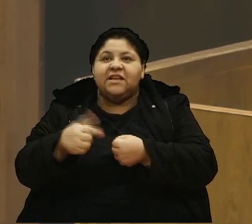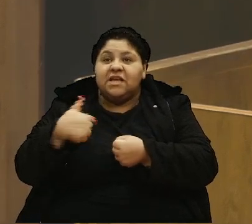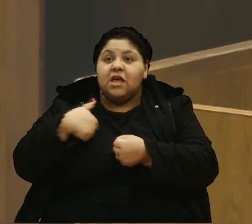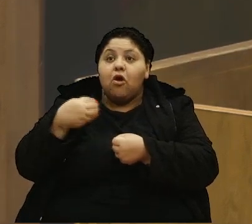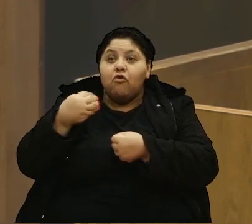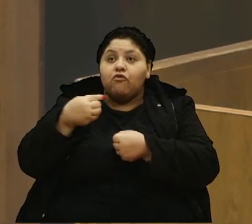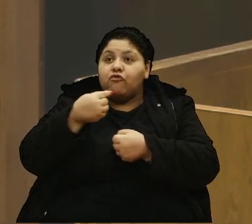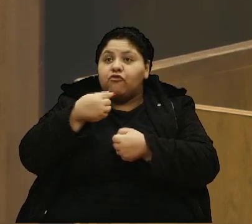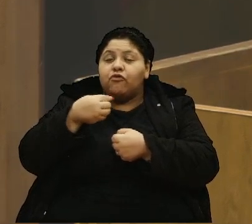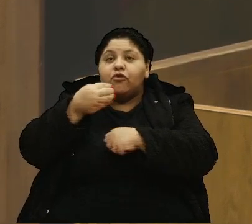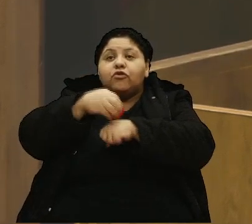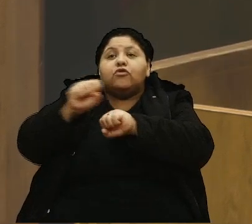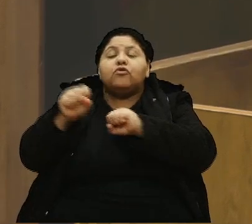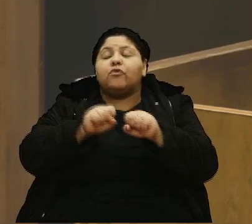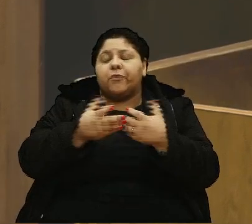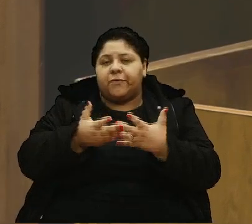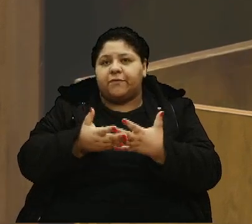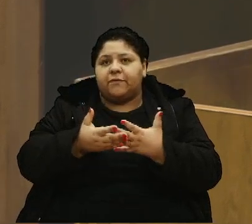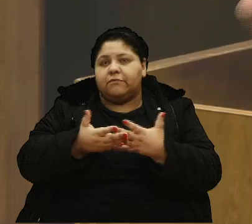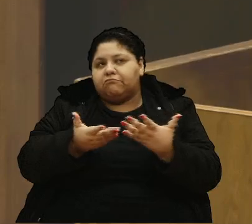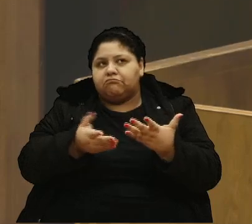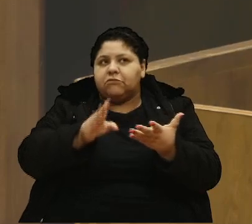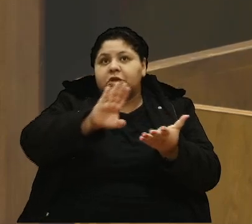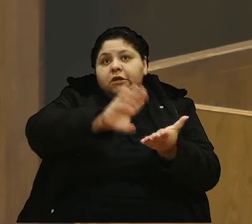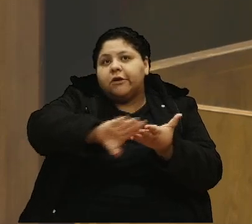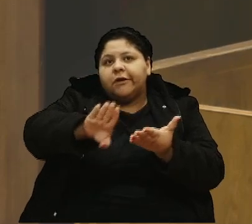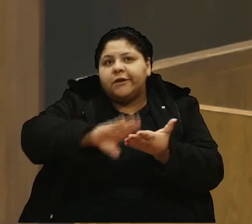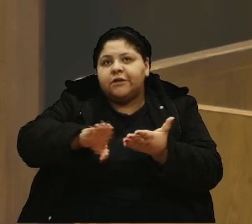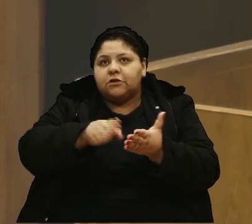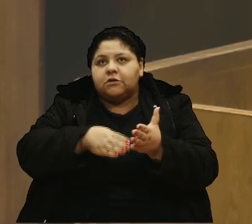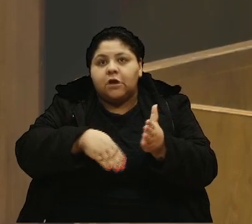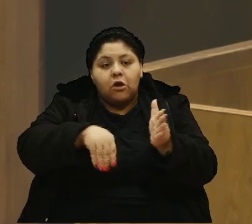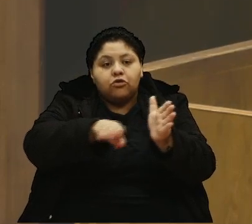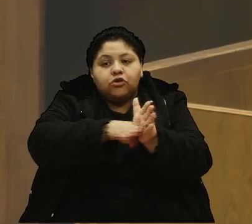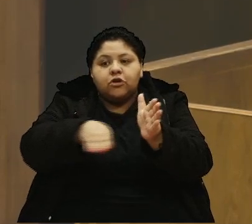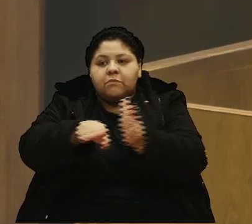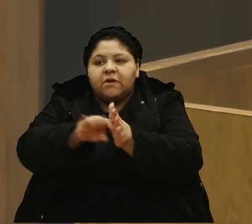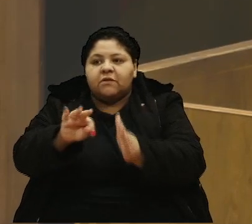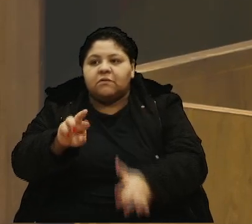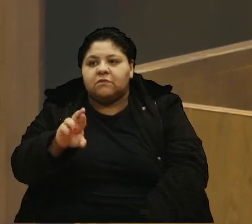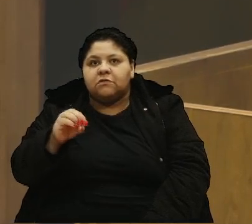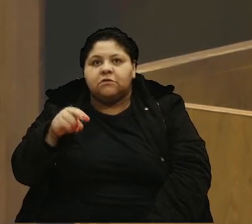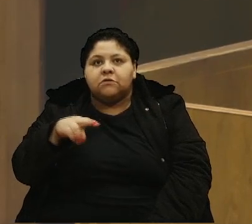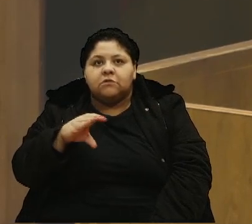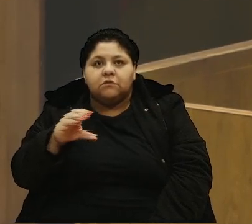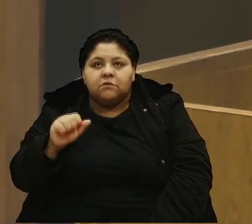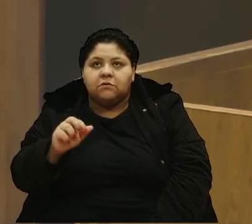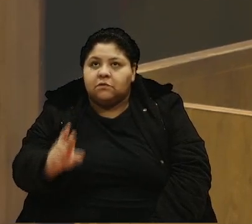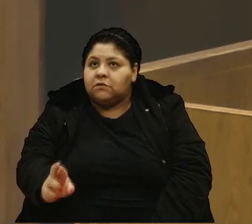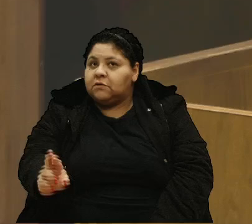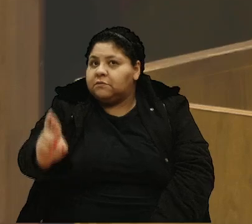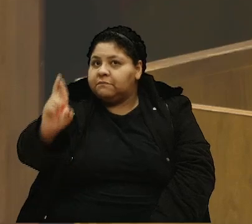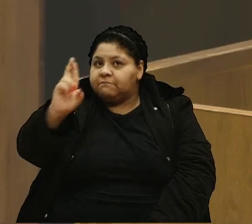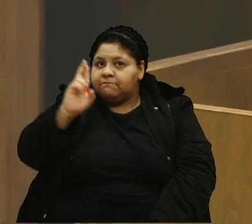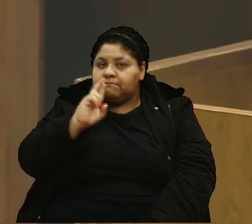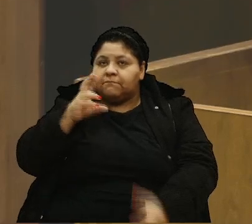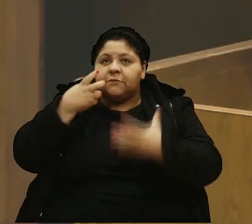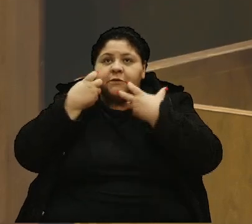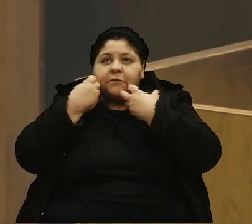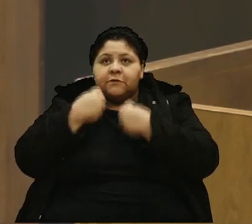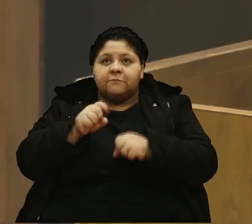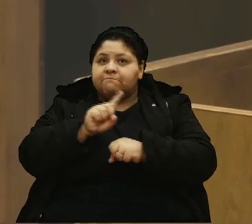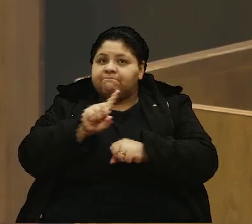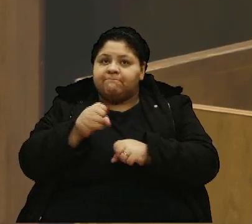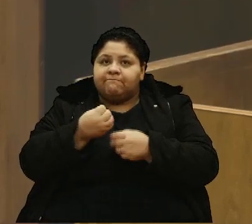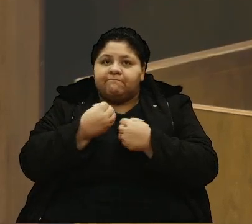sugestão. O que nós podemos fazer? Talvez retirar um dos estacionamentos da Tronca. A resposta que eu tive da Secretaria de Trânsito: não é